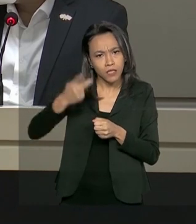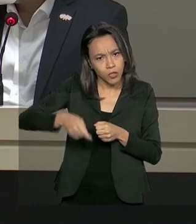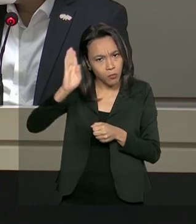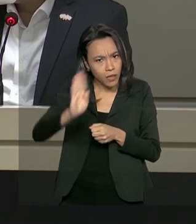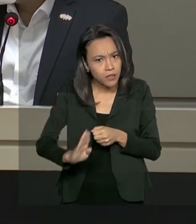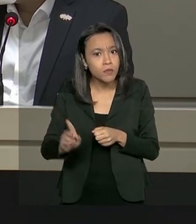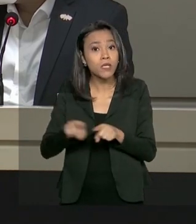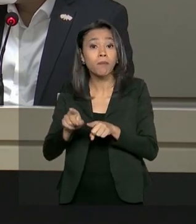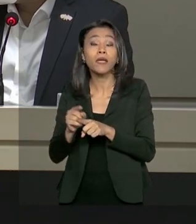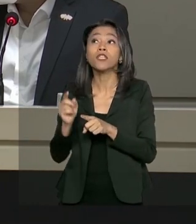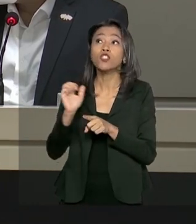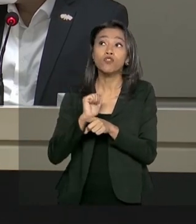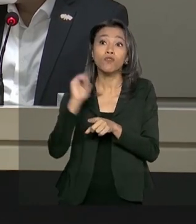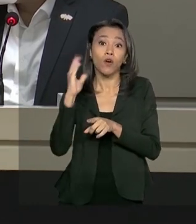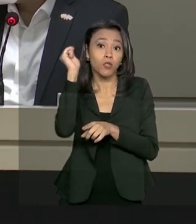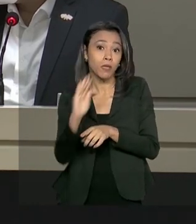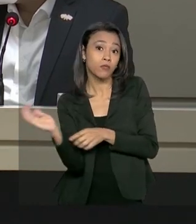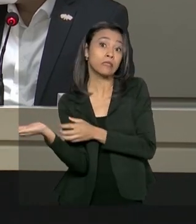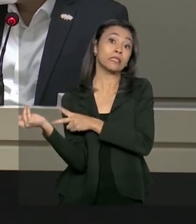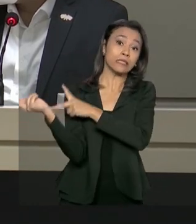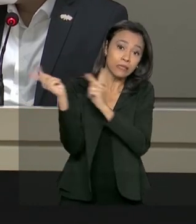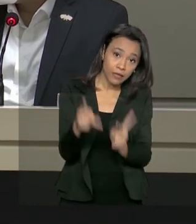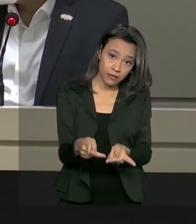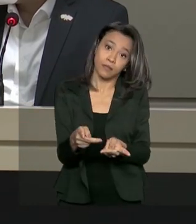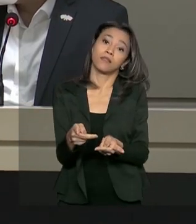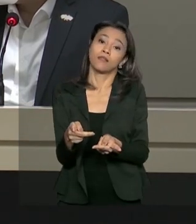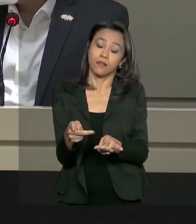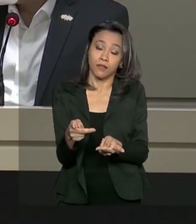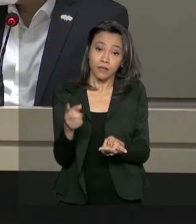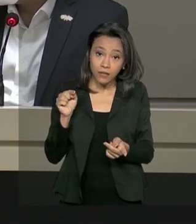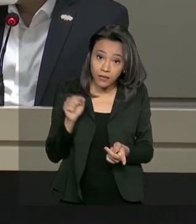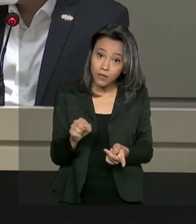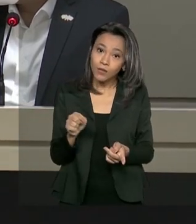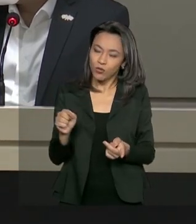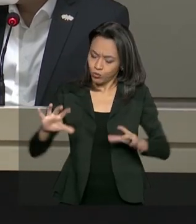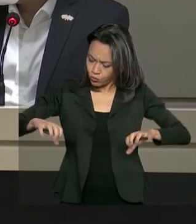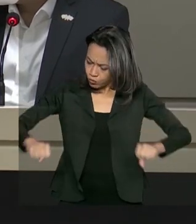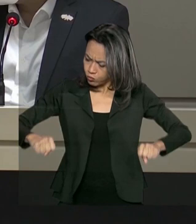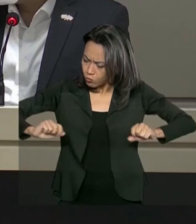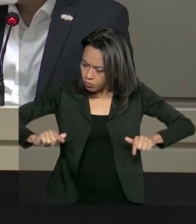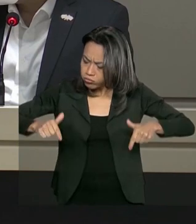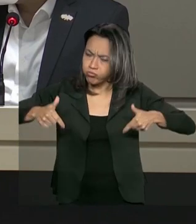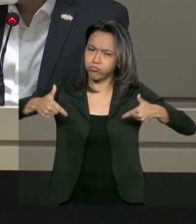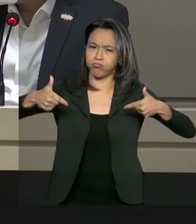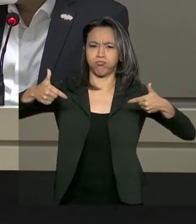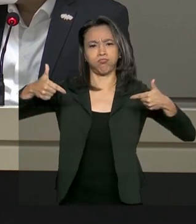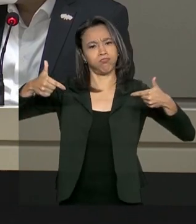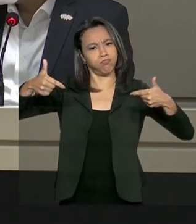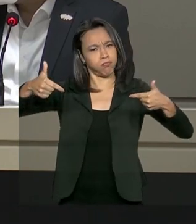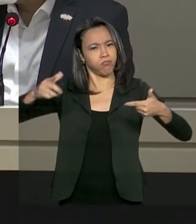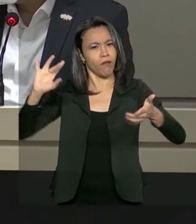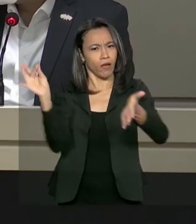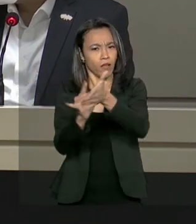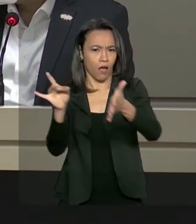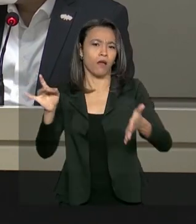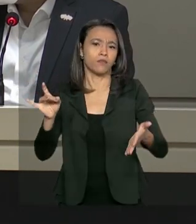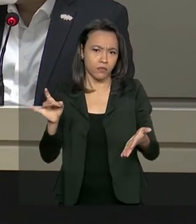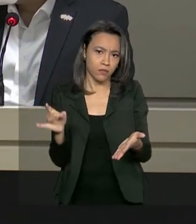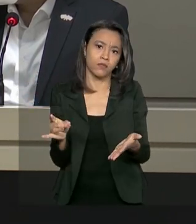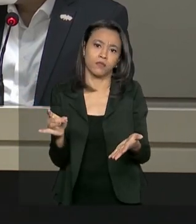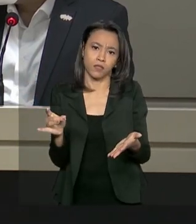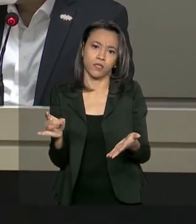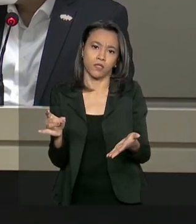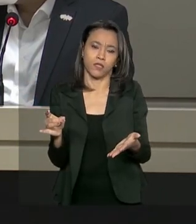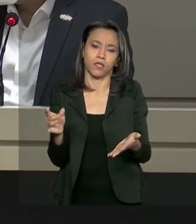trazer de fora. E com isso a gente, de mãos dadas, realmente, isso é uma coisa verdadeira, isso não é uma...